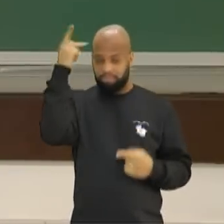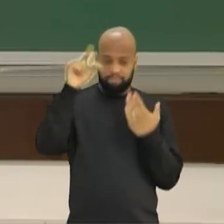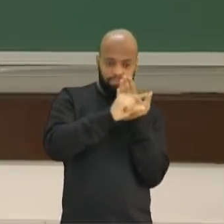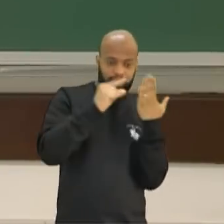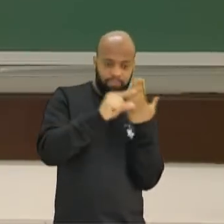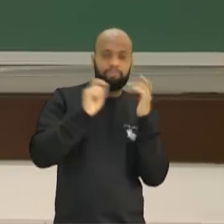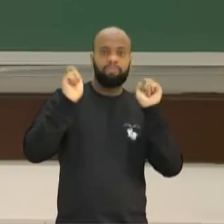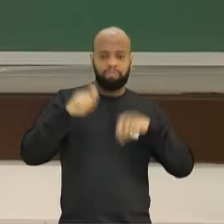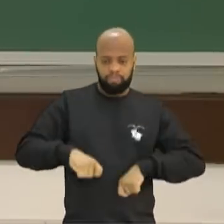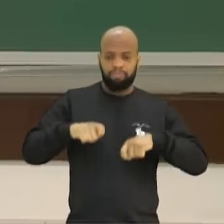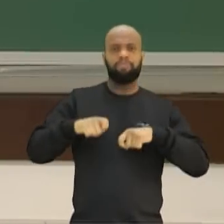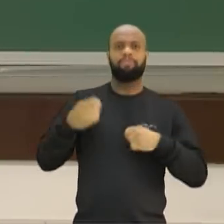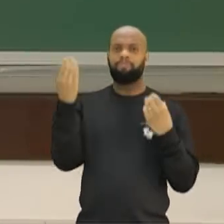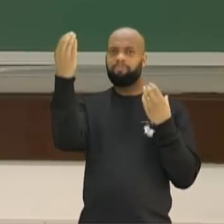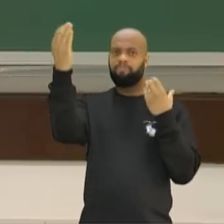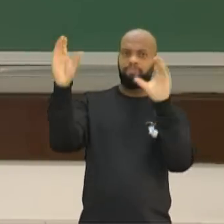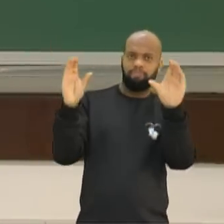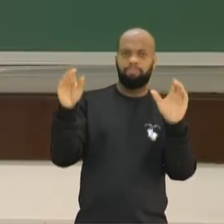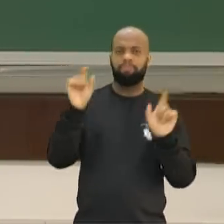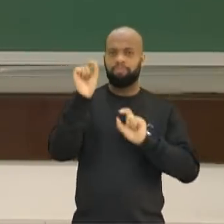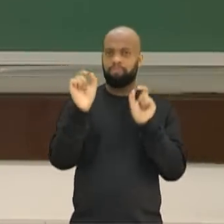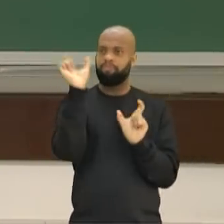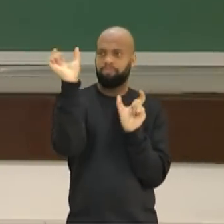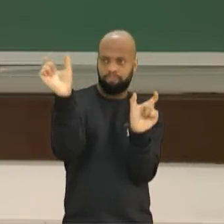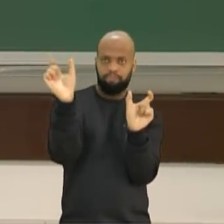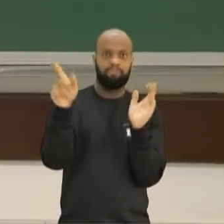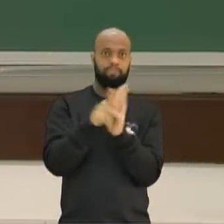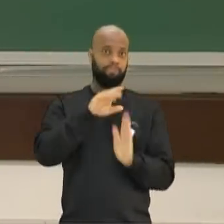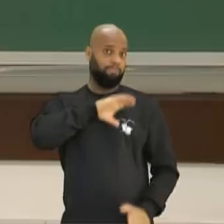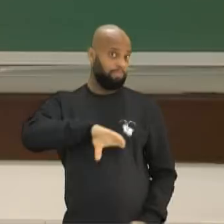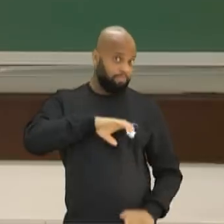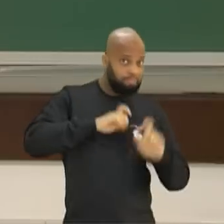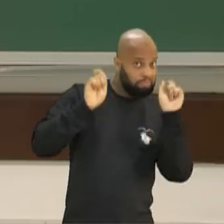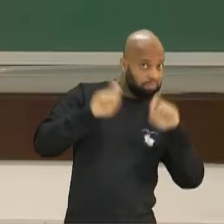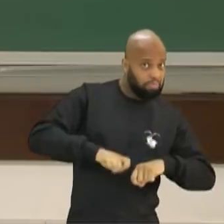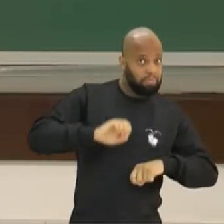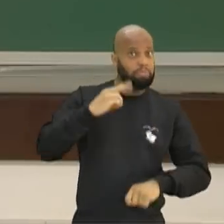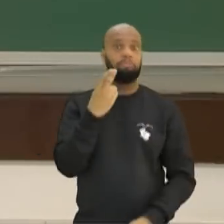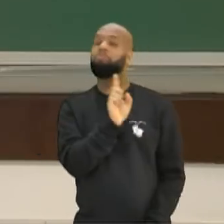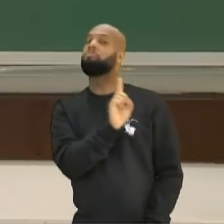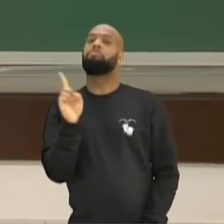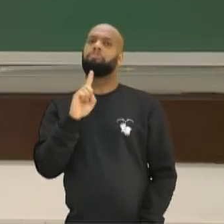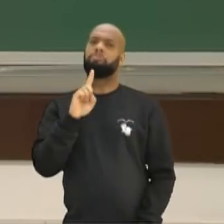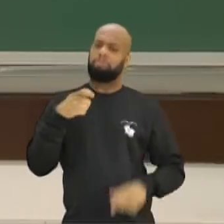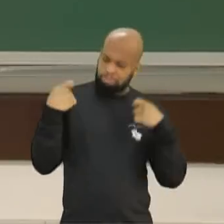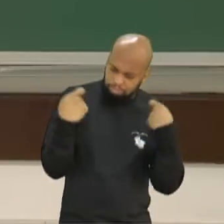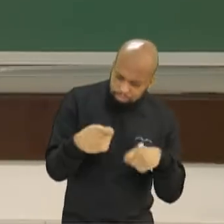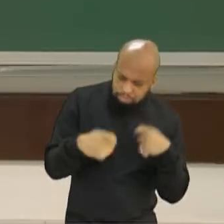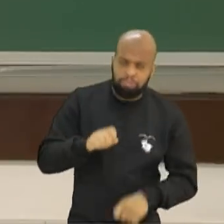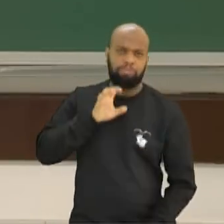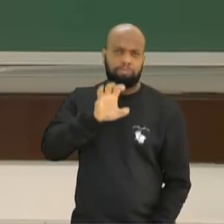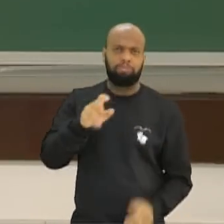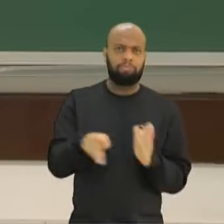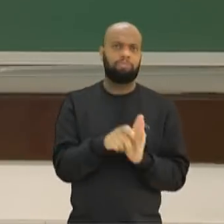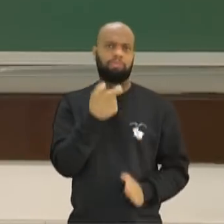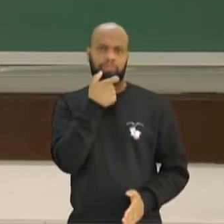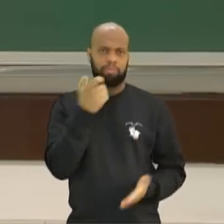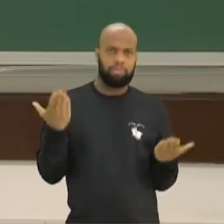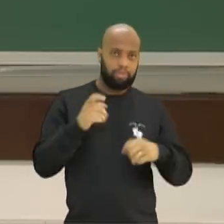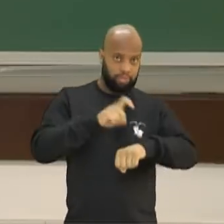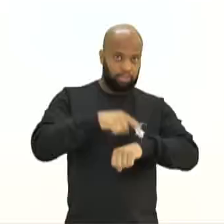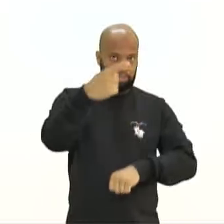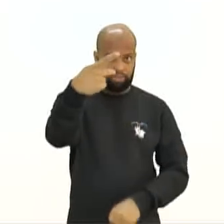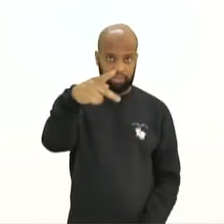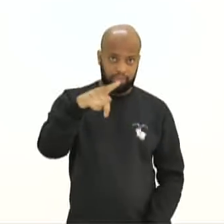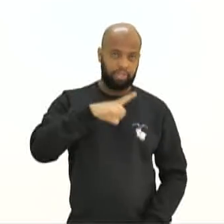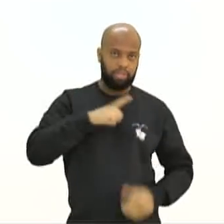feito a opção de utilizar uma palavra em português ou teria que ser esta em inglês? Eu vou dar um tempinho